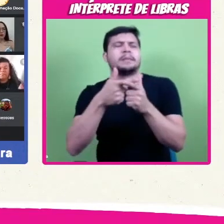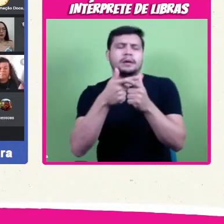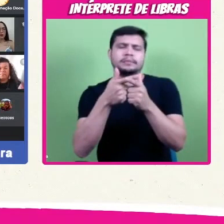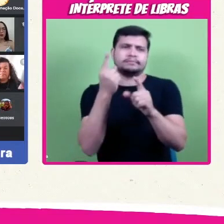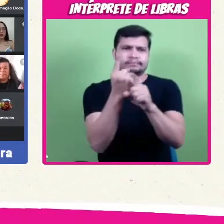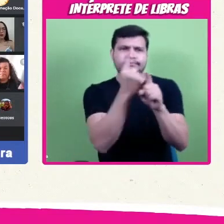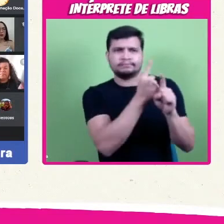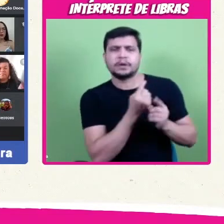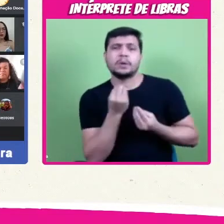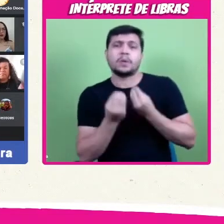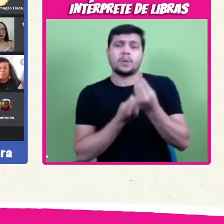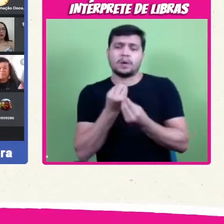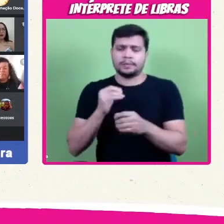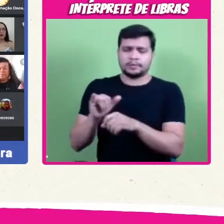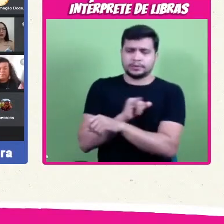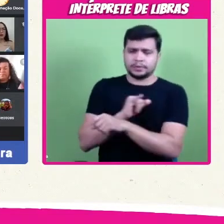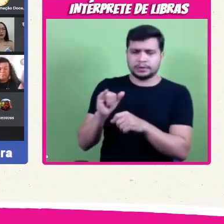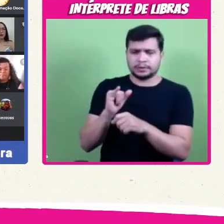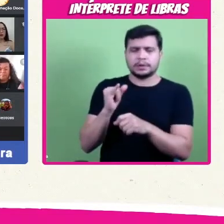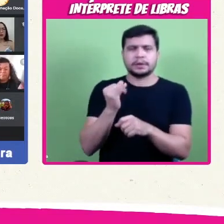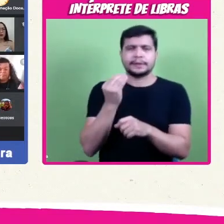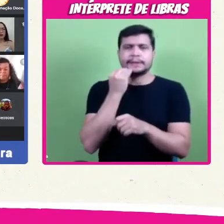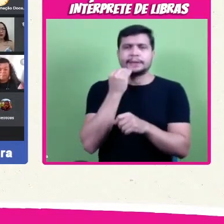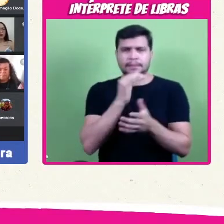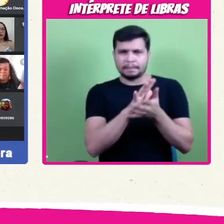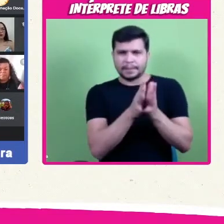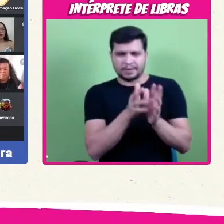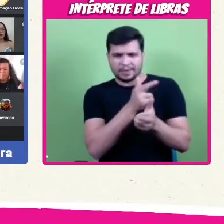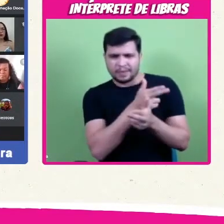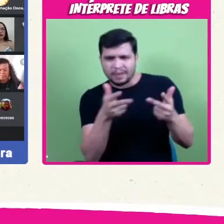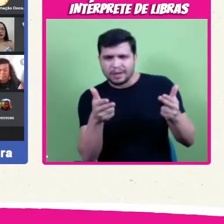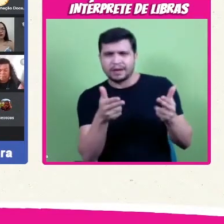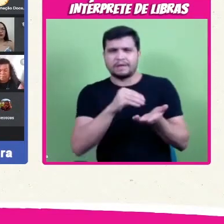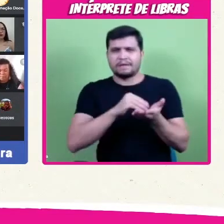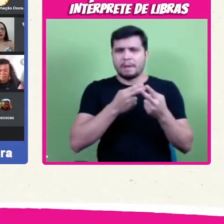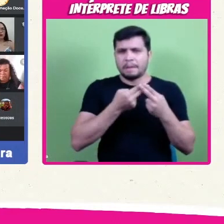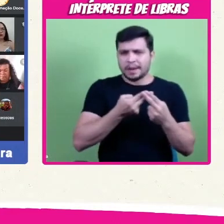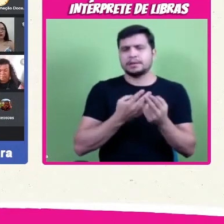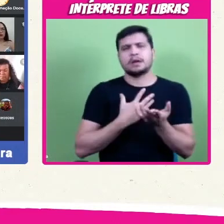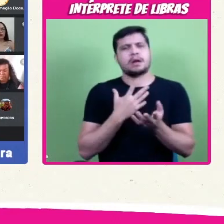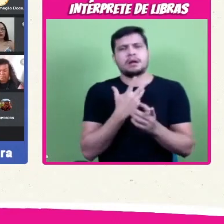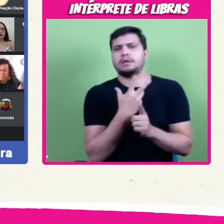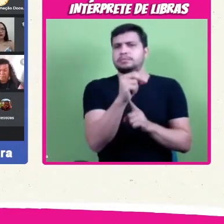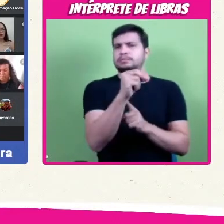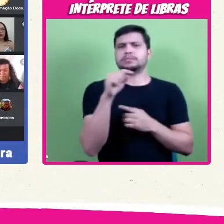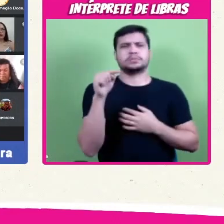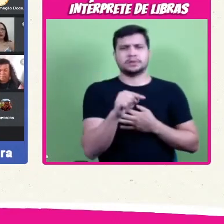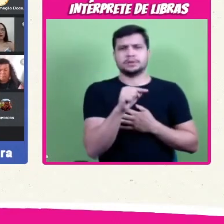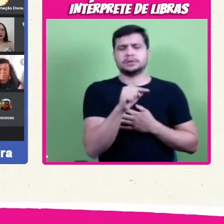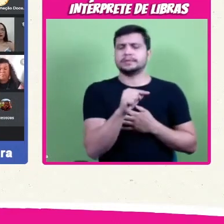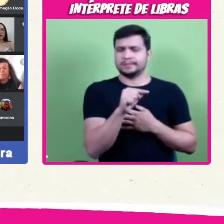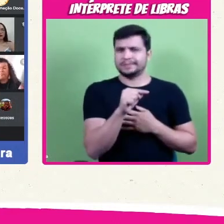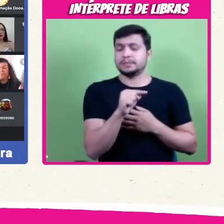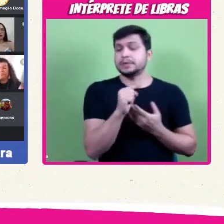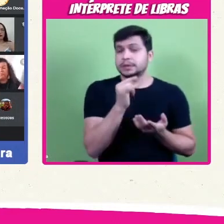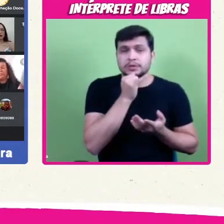para a superação dos preconceitos, da intolerância, da violência, do ódio, que lamentavelmente ainda são